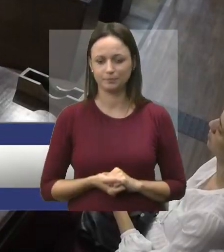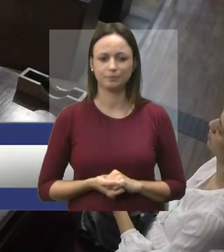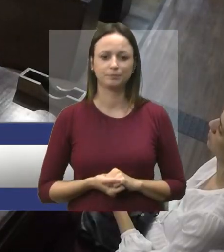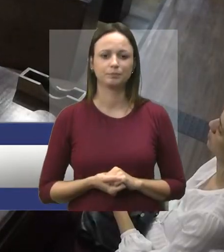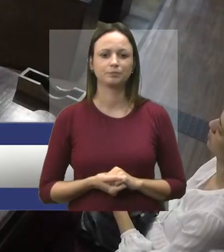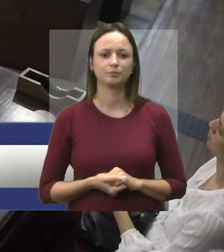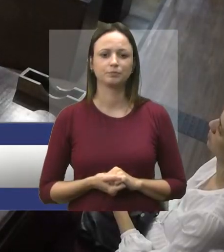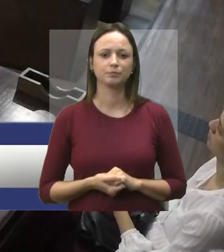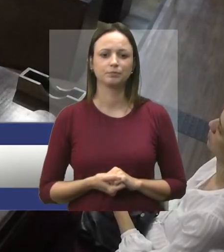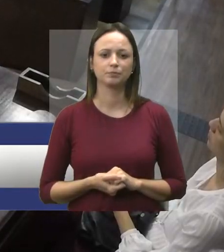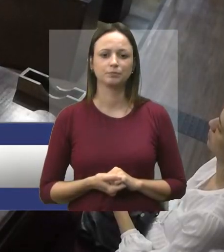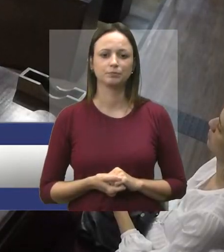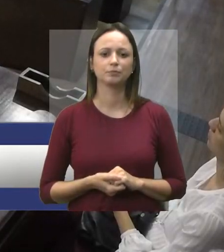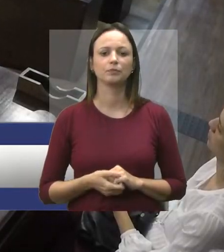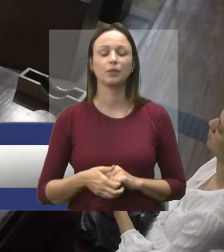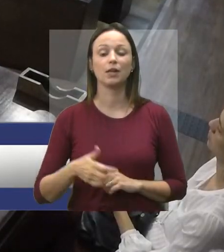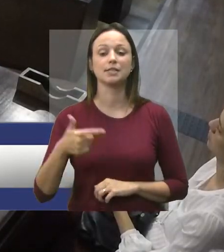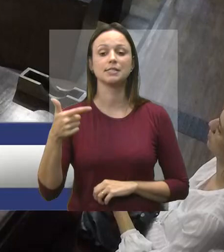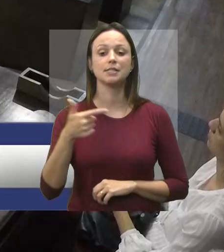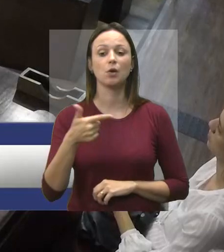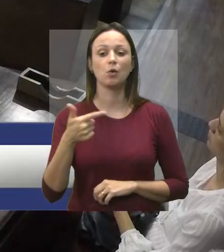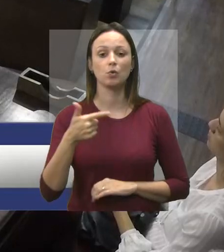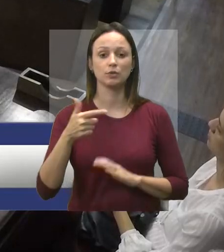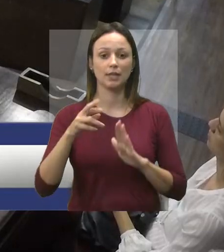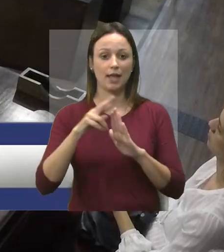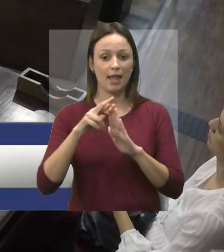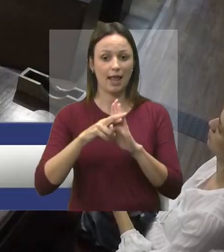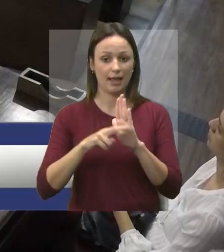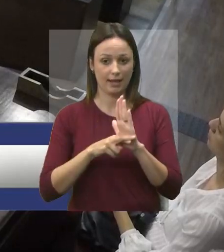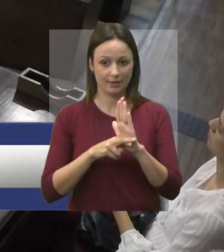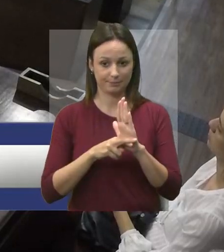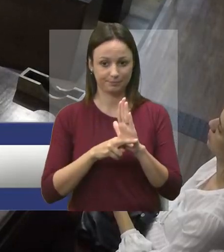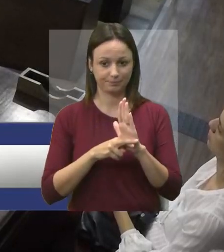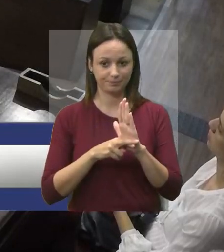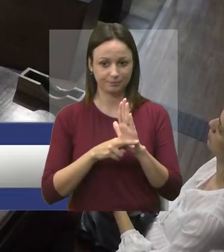A segunda regra de transição